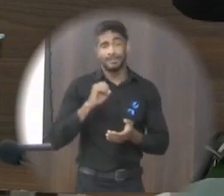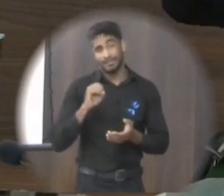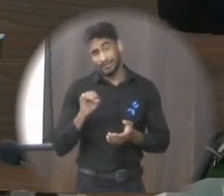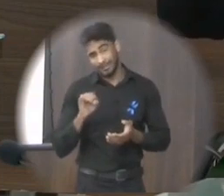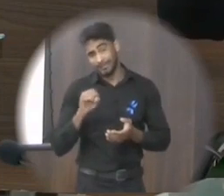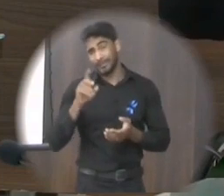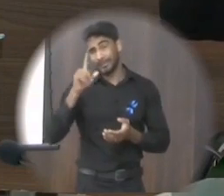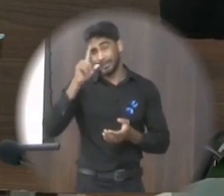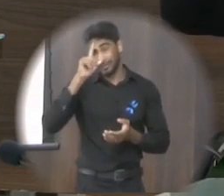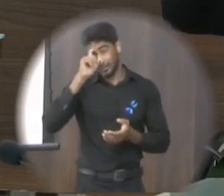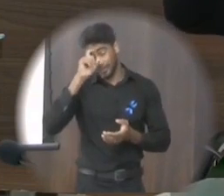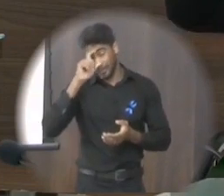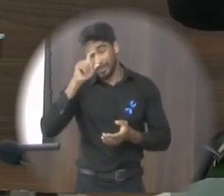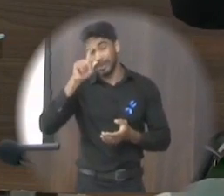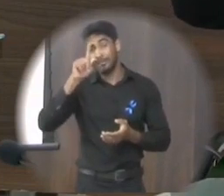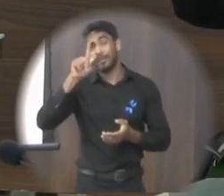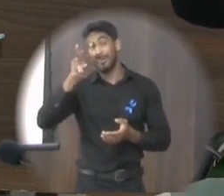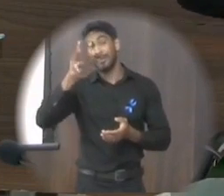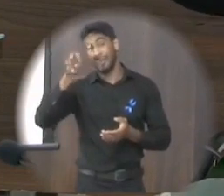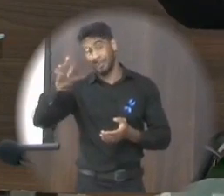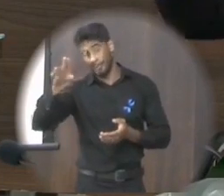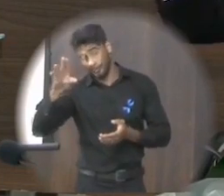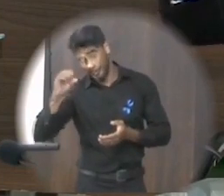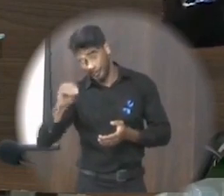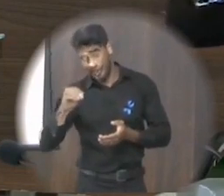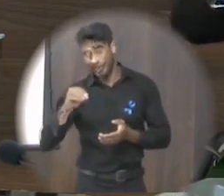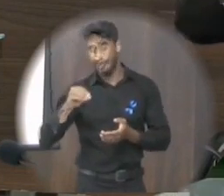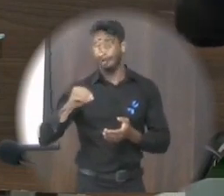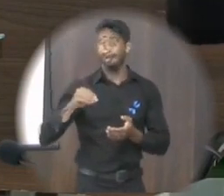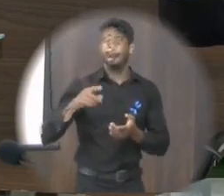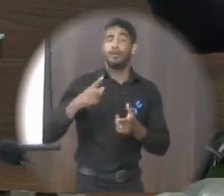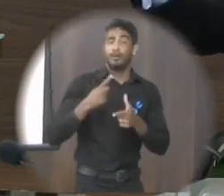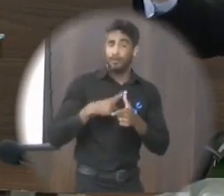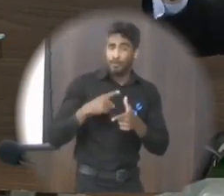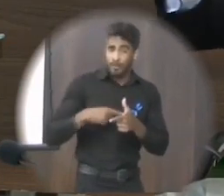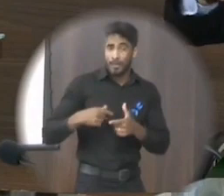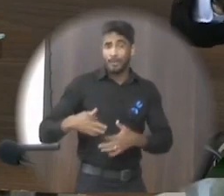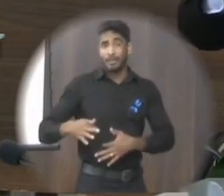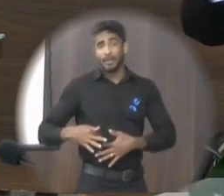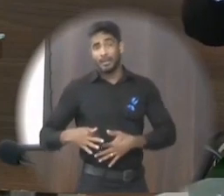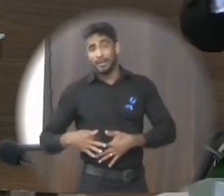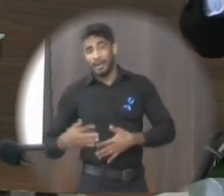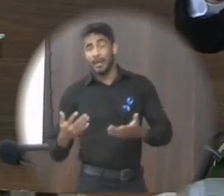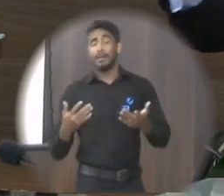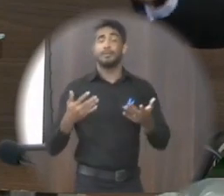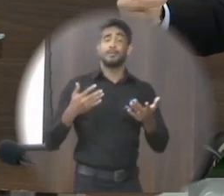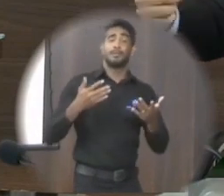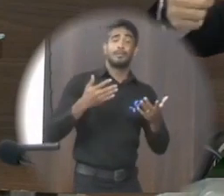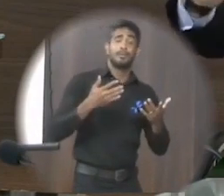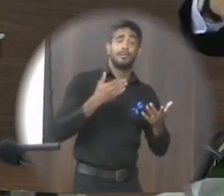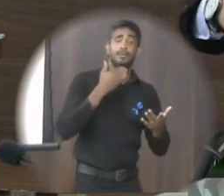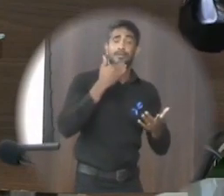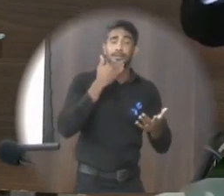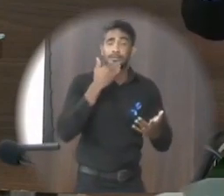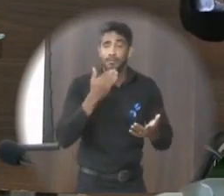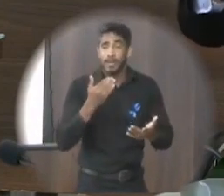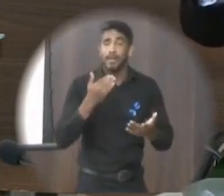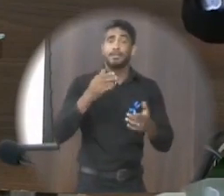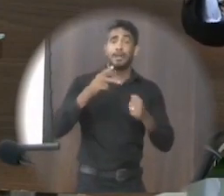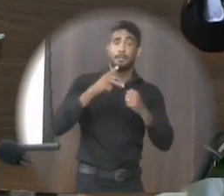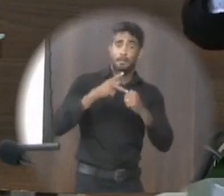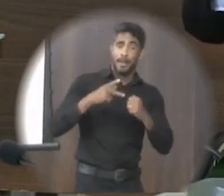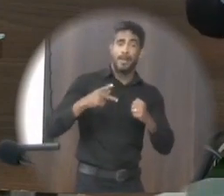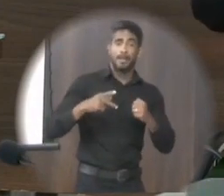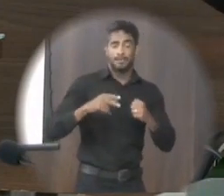hospital regional, saía com cálculo renal, alguém da família deve já sentir, mesmo de pedra na vesícula, a pessoa roda